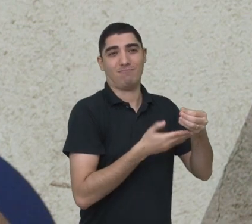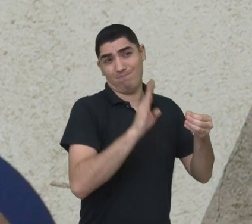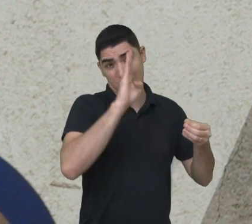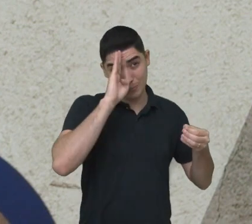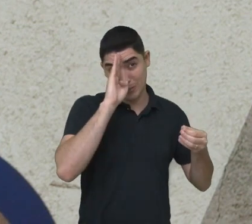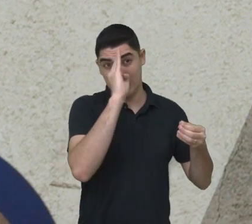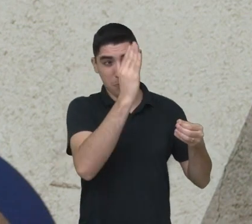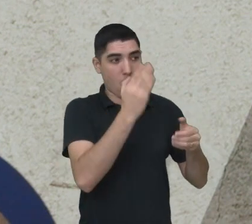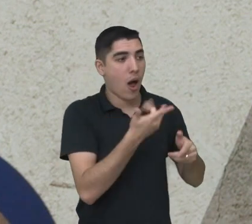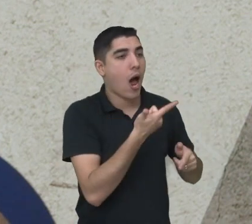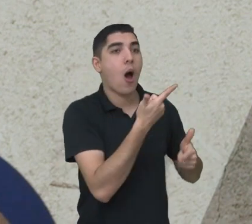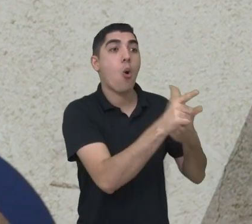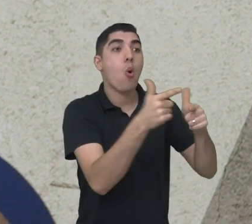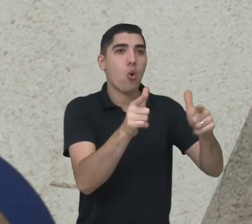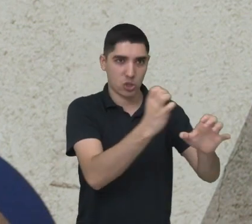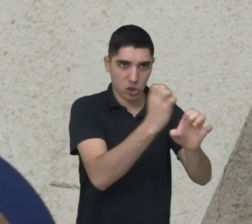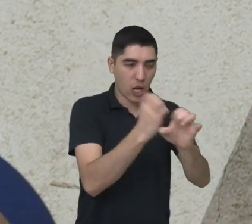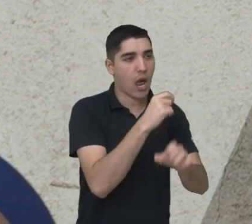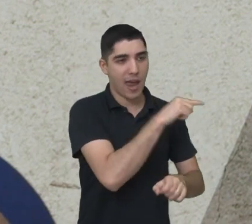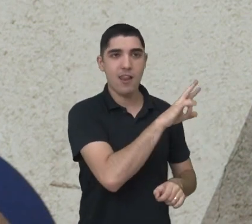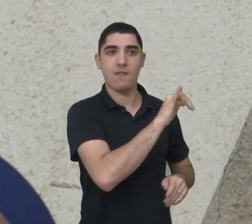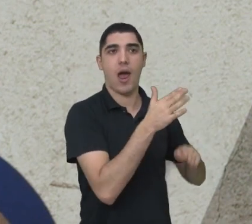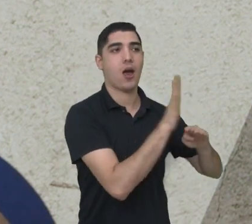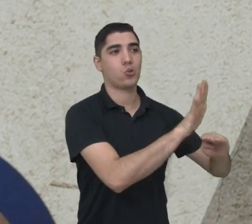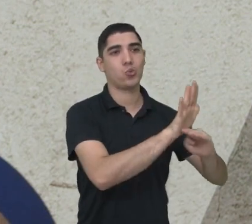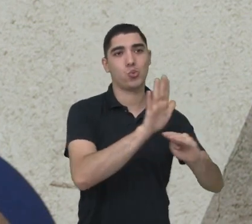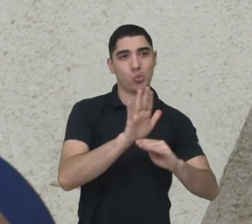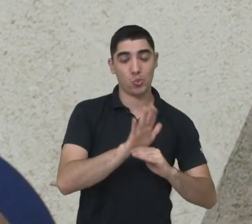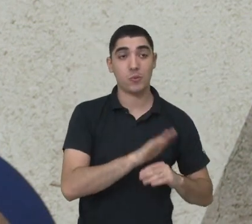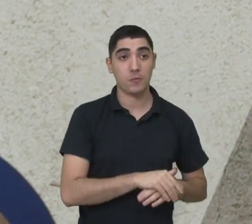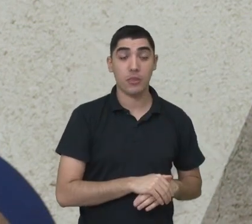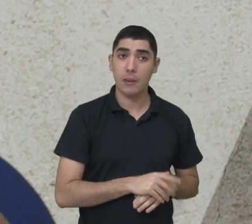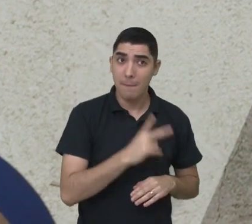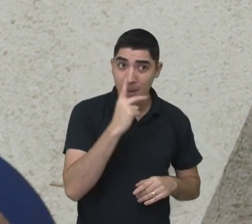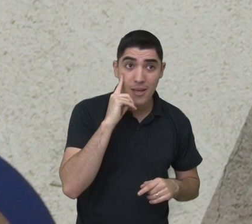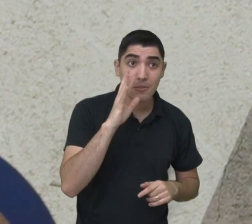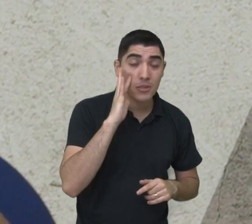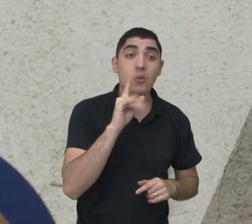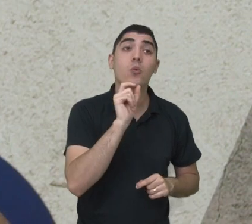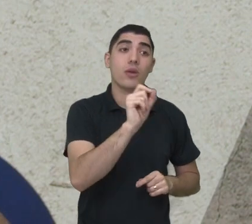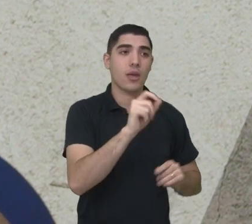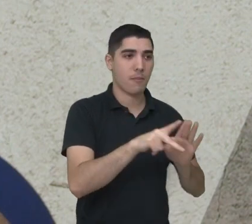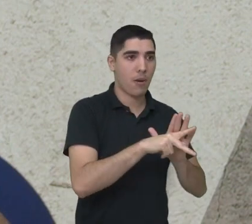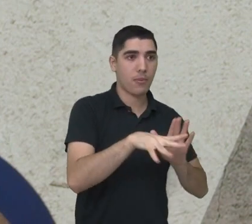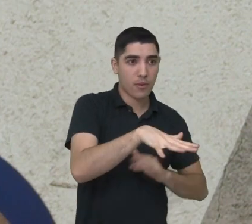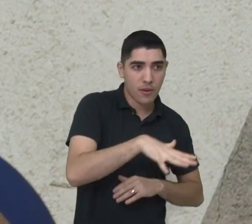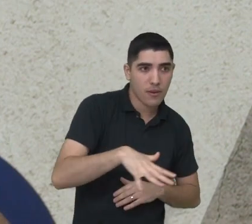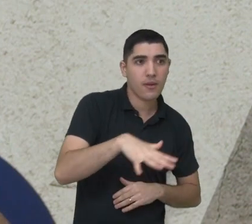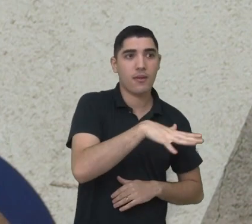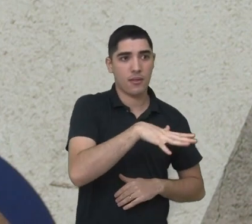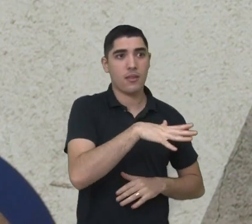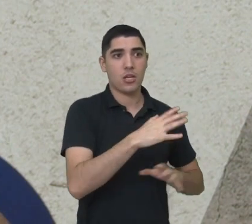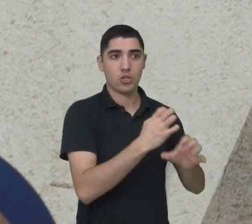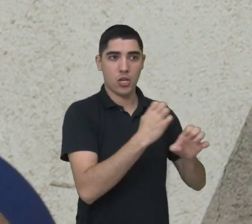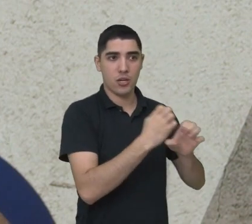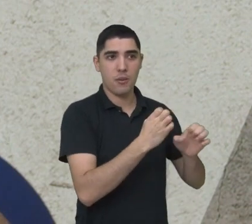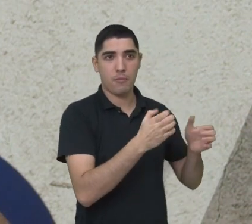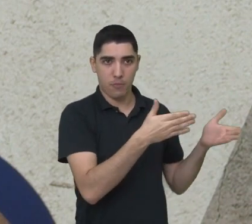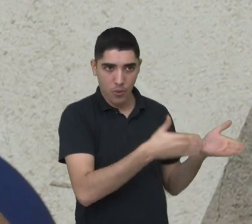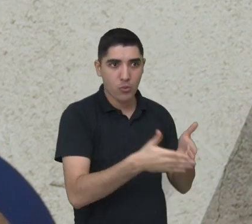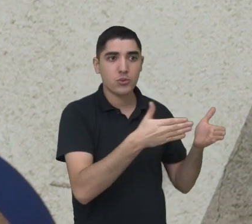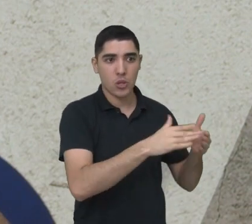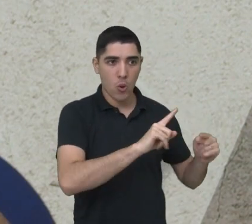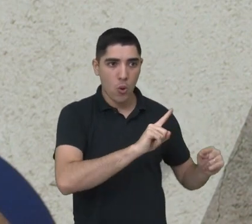fundamentos de administração, por incrível que pareça, está dentro do engenheiro da produção. Então hoje, né, muitas pessoas pensam, né, no curso